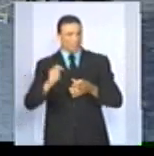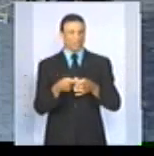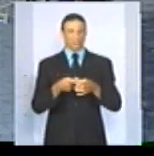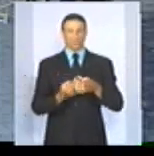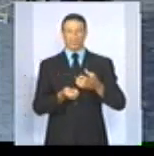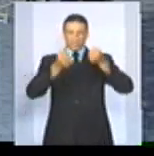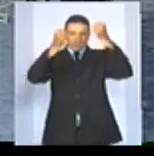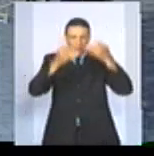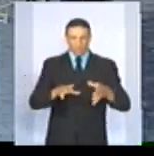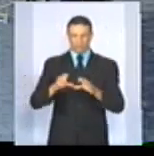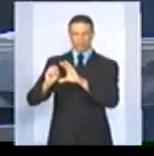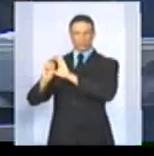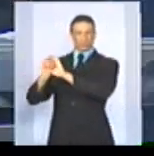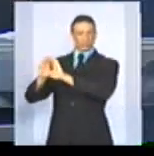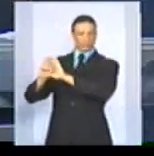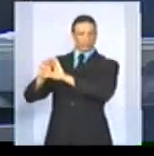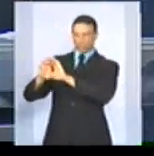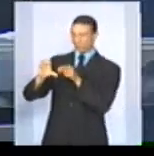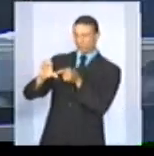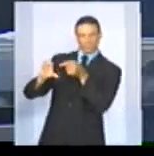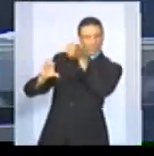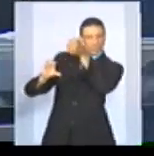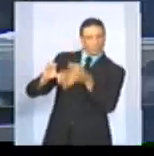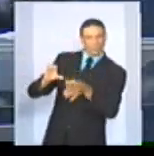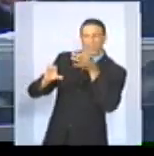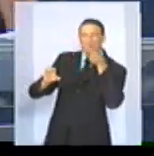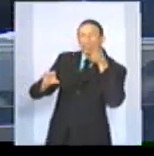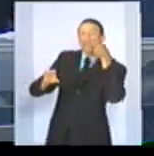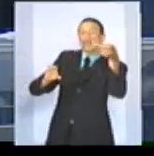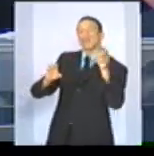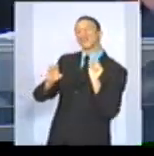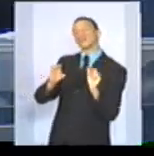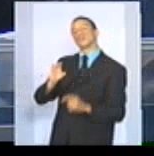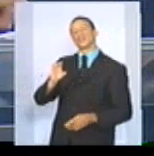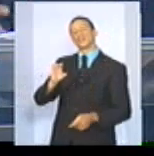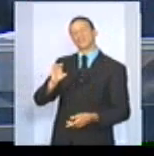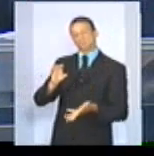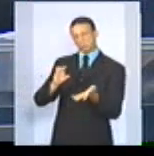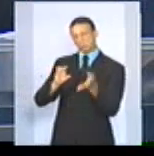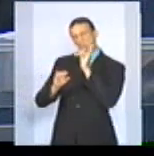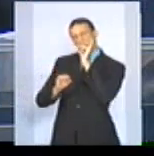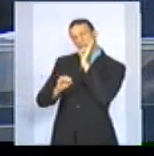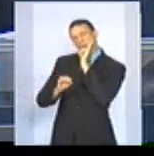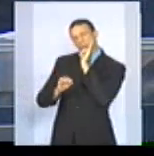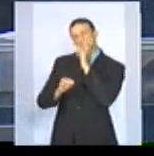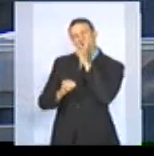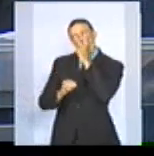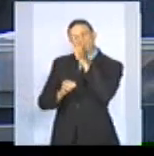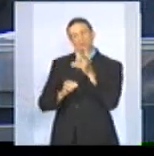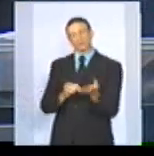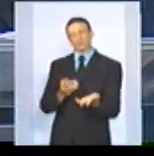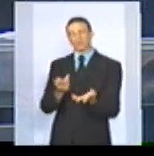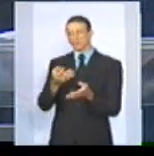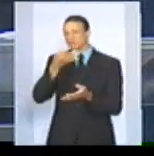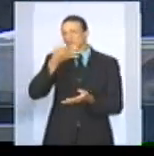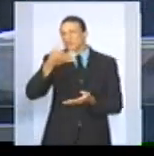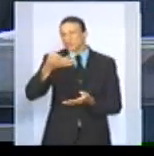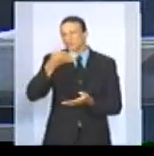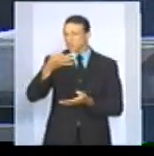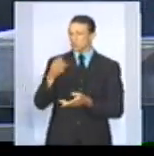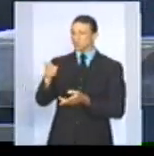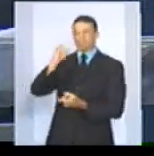do sistema Globo afirmando de que era a partir daquele momento era favorável